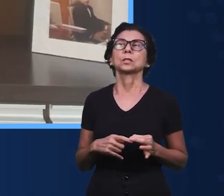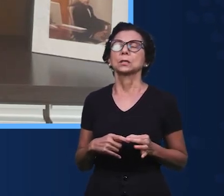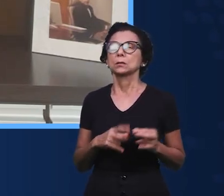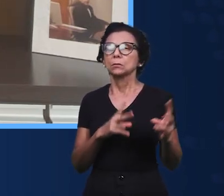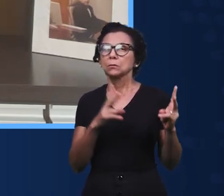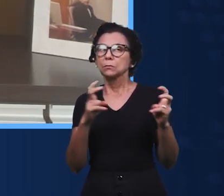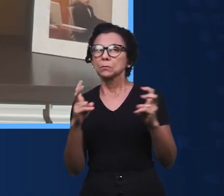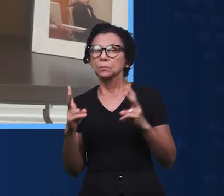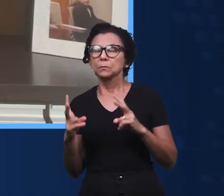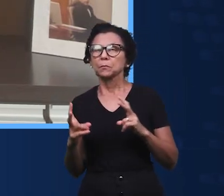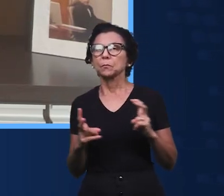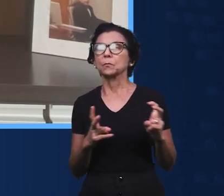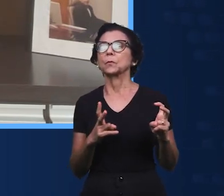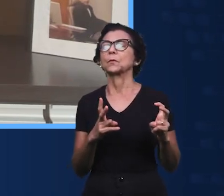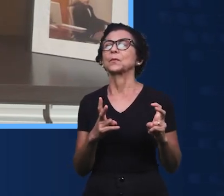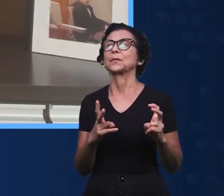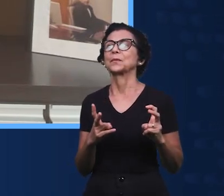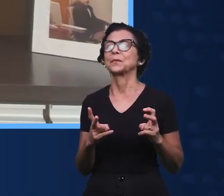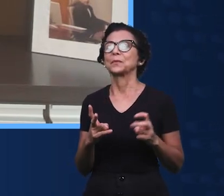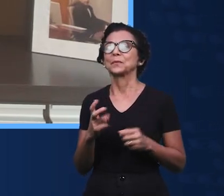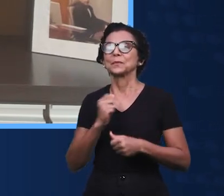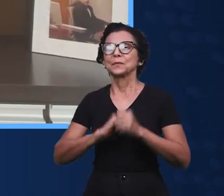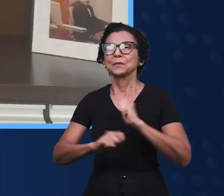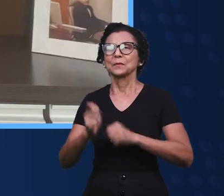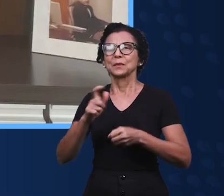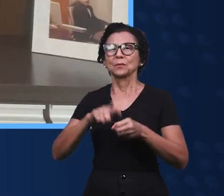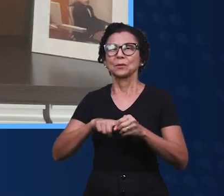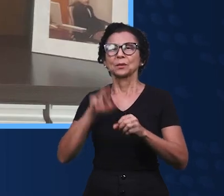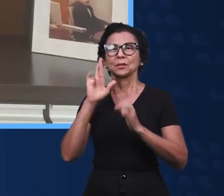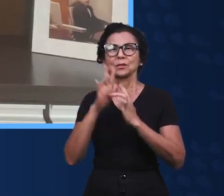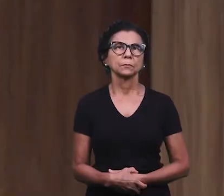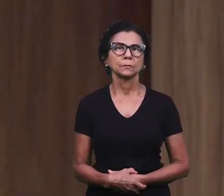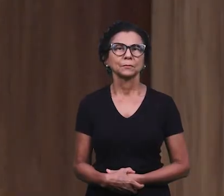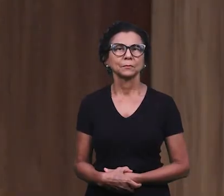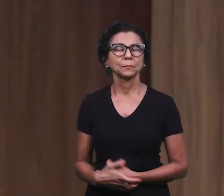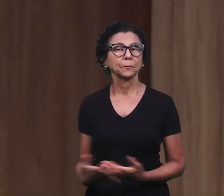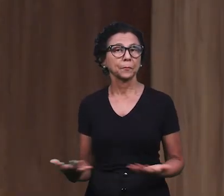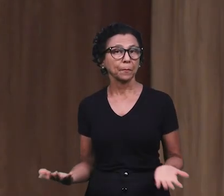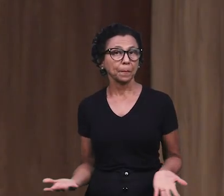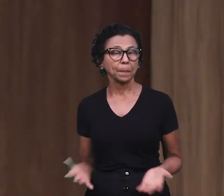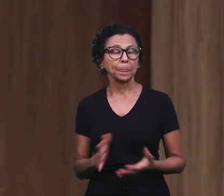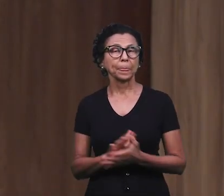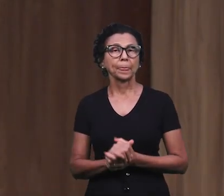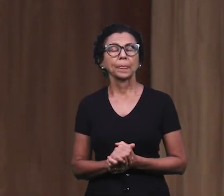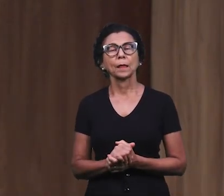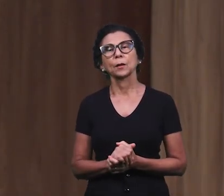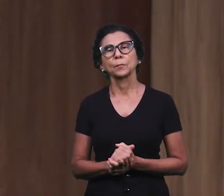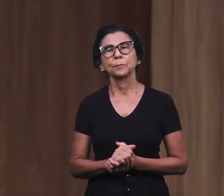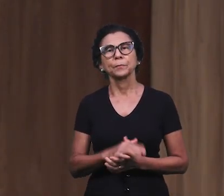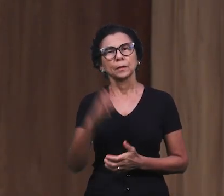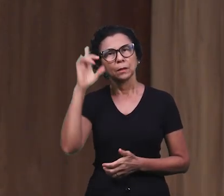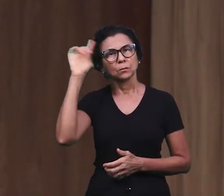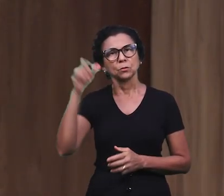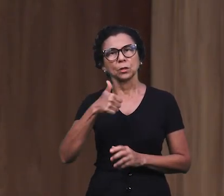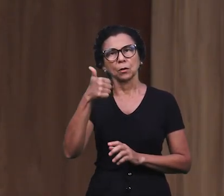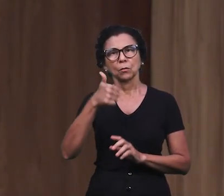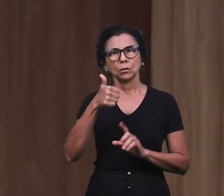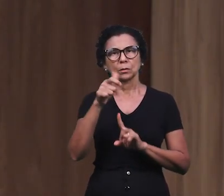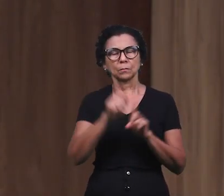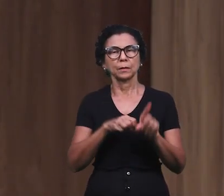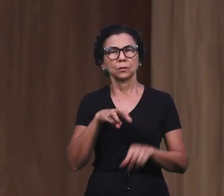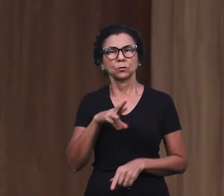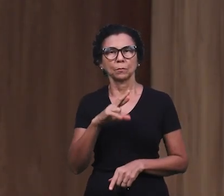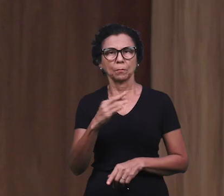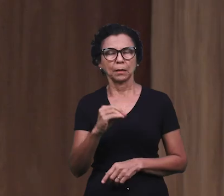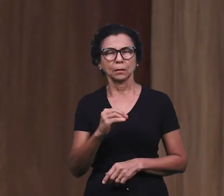esperando ansiosa a volta do seu Salvador. Há 5 anos, no dia 11 de março de 2020,